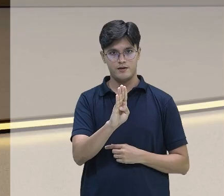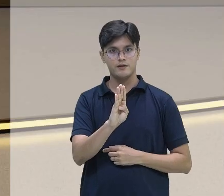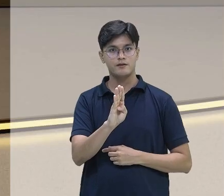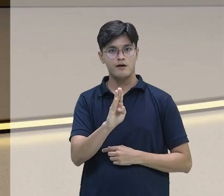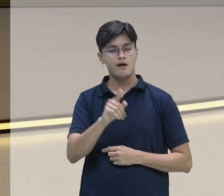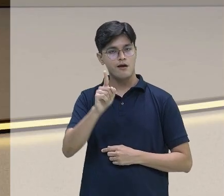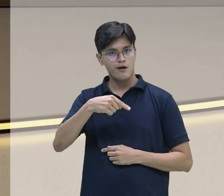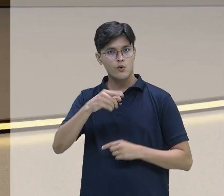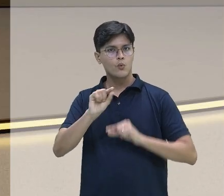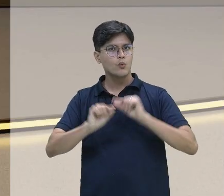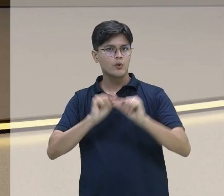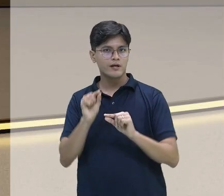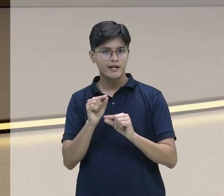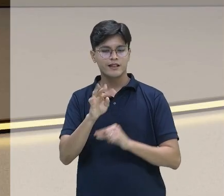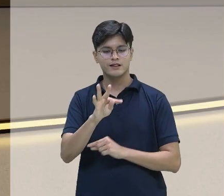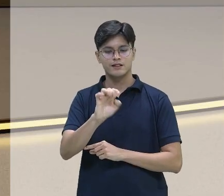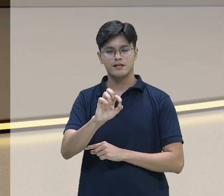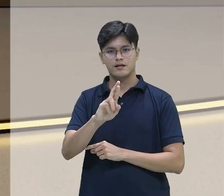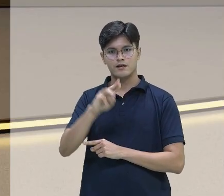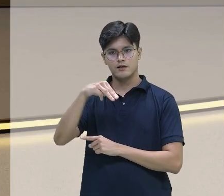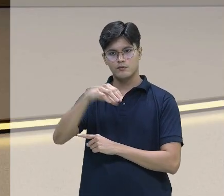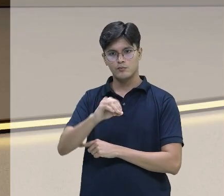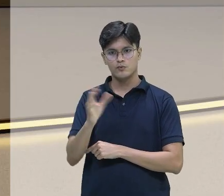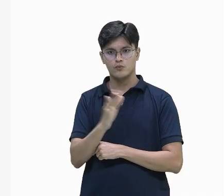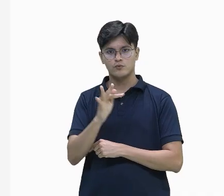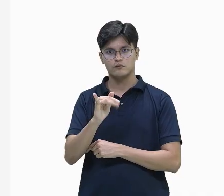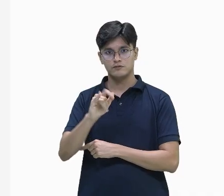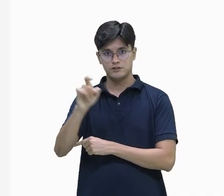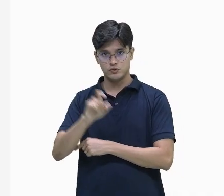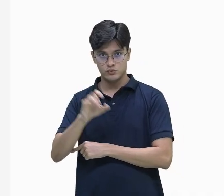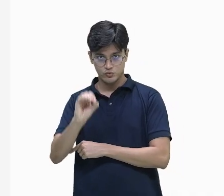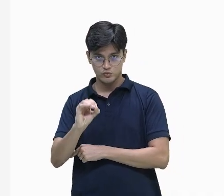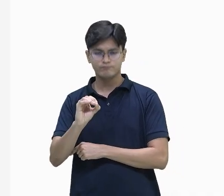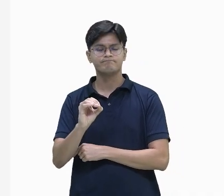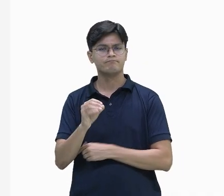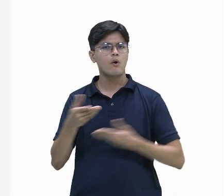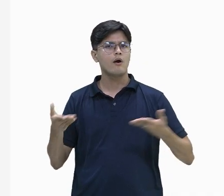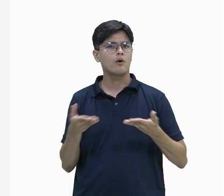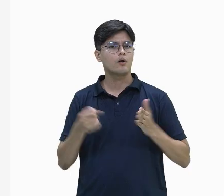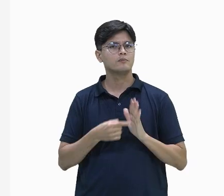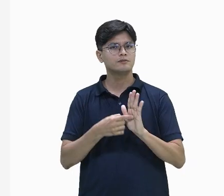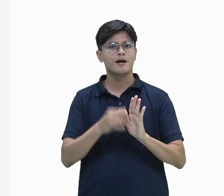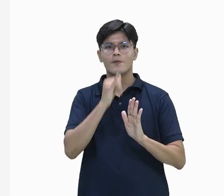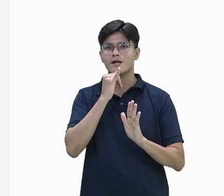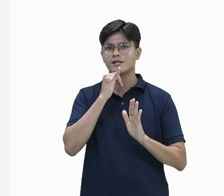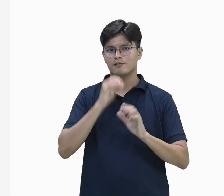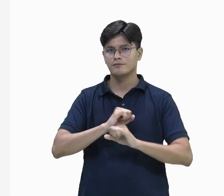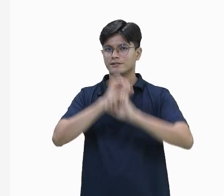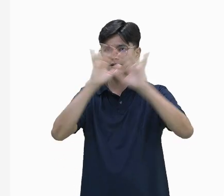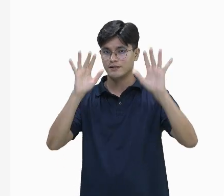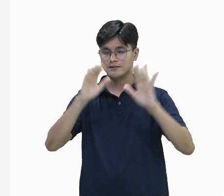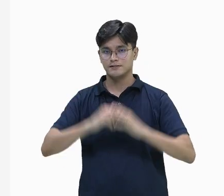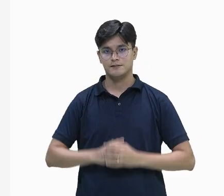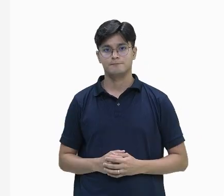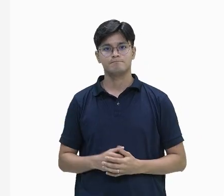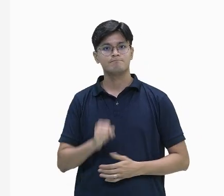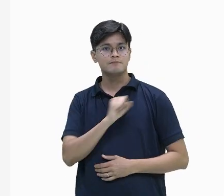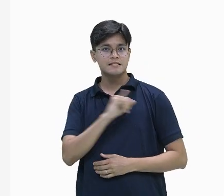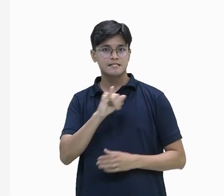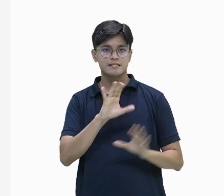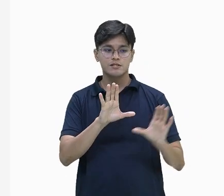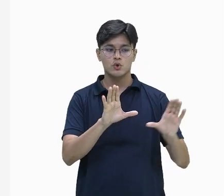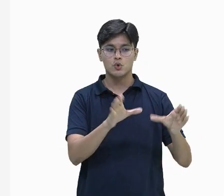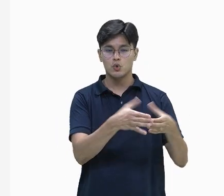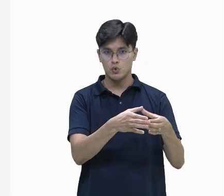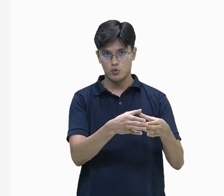alguns exemplos para que possa ficar mais claro para vocês, não é? Vamos começar então aí. Temos aí, ó, se uma cooperativa de